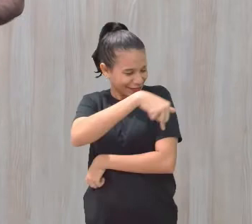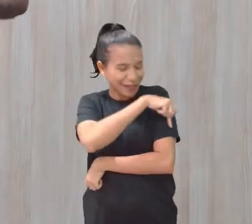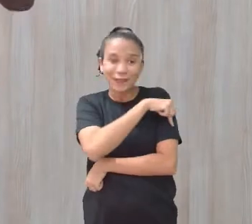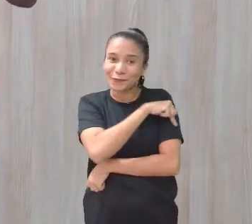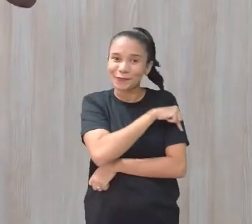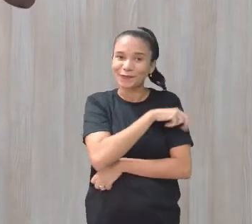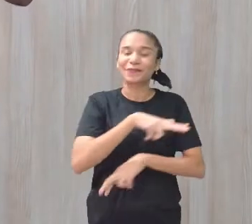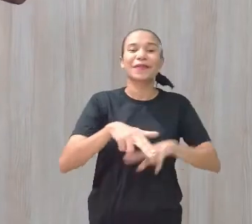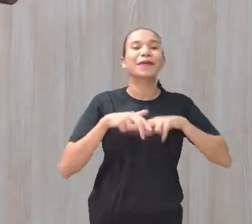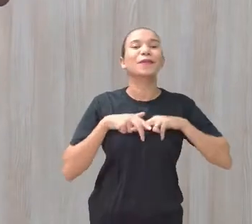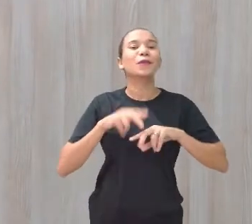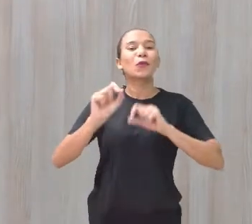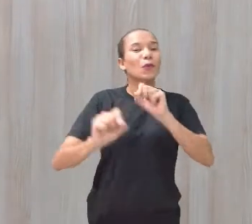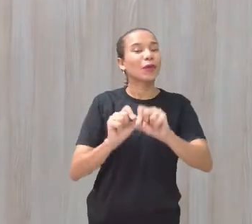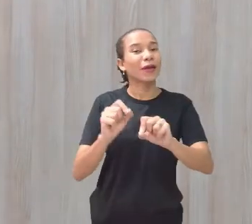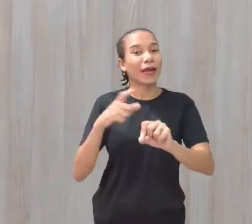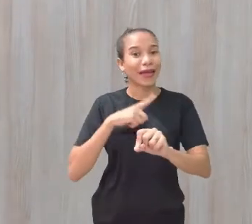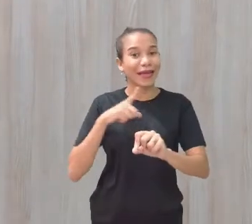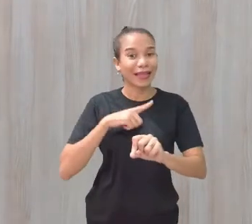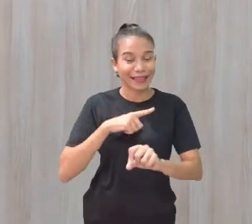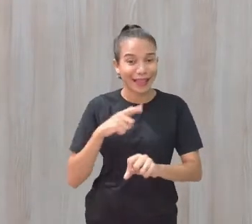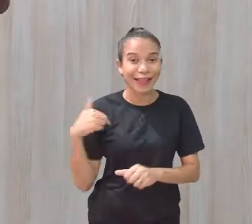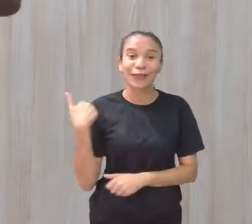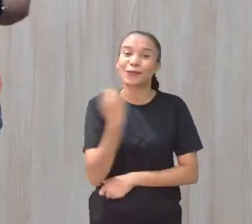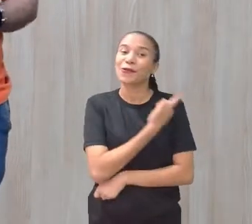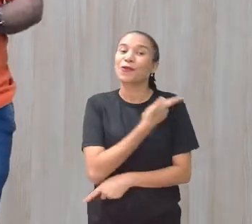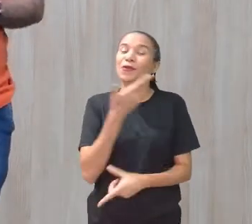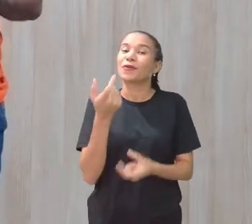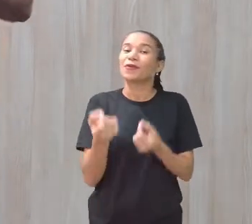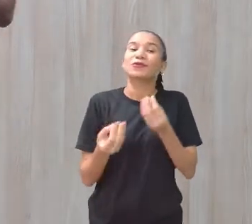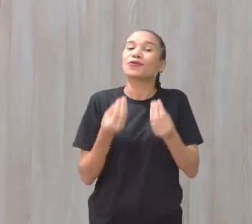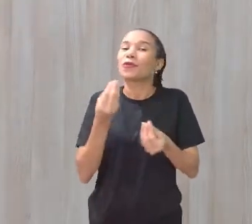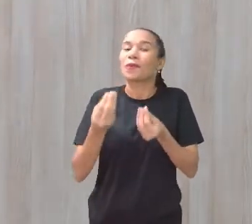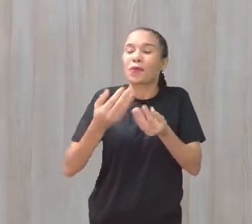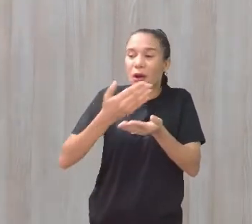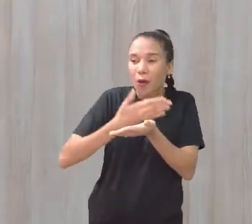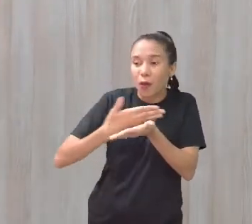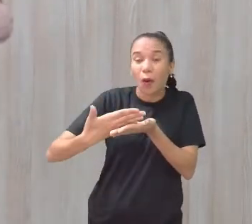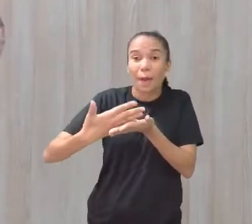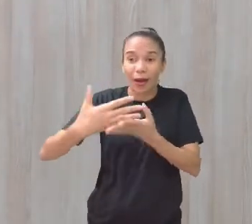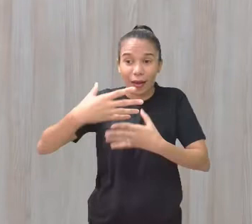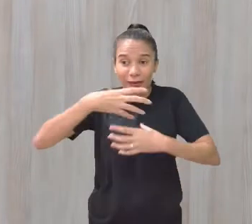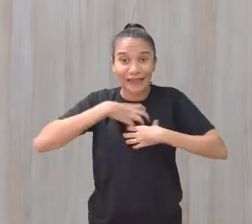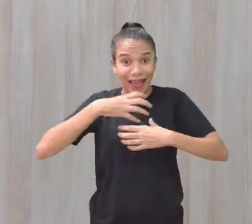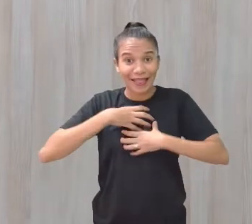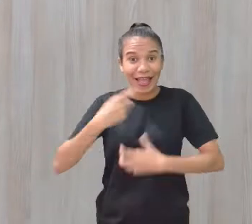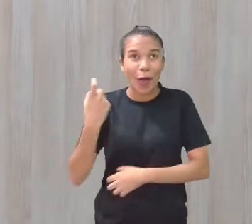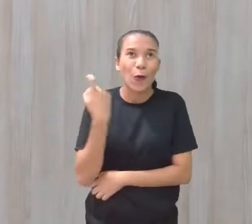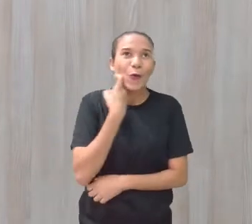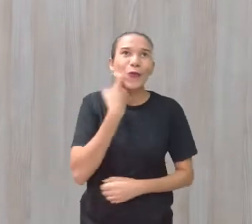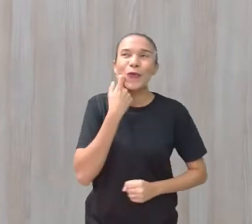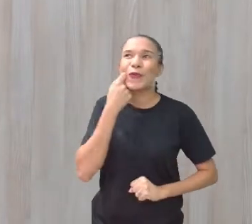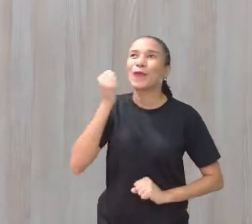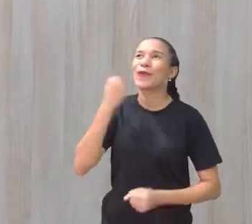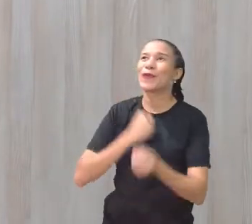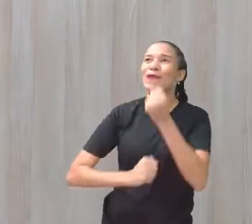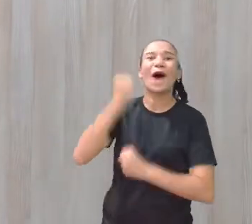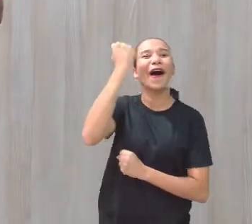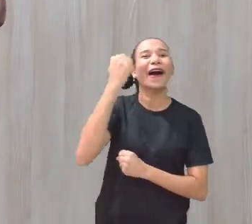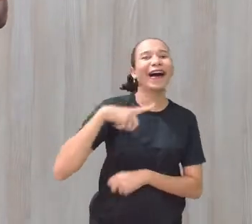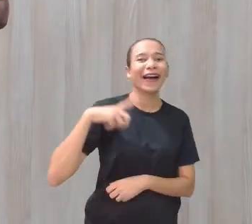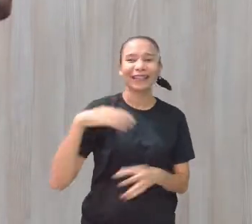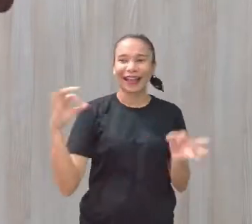ano. Então, nesse sentido, nós entramos naquele clima de sextou, terminando